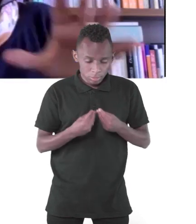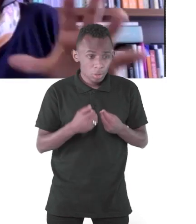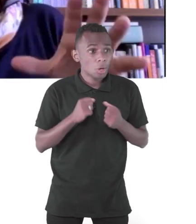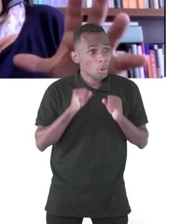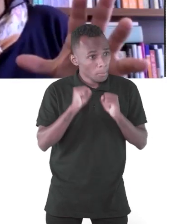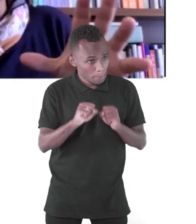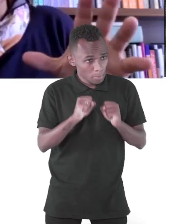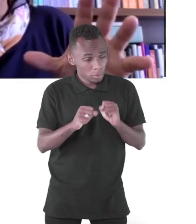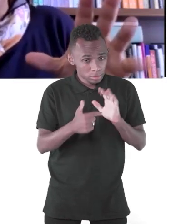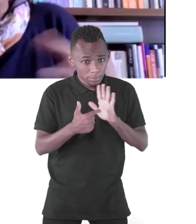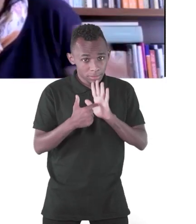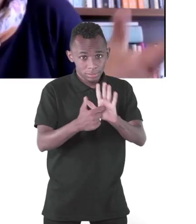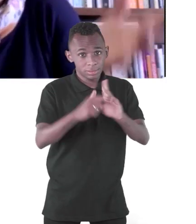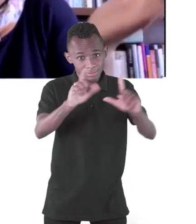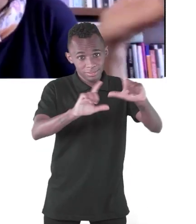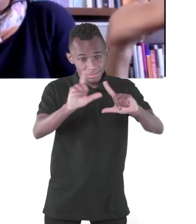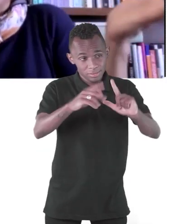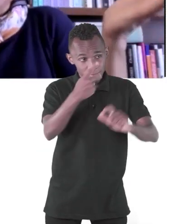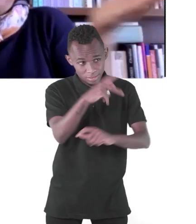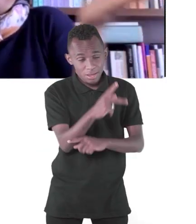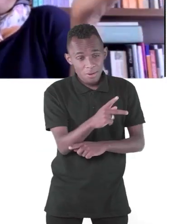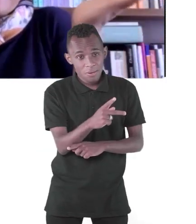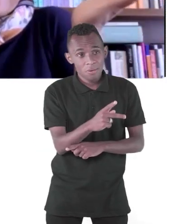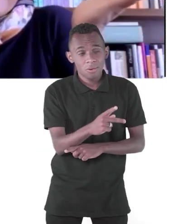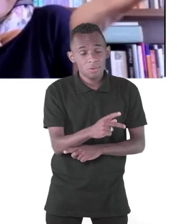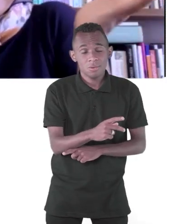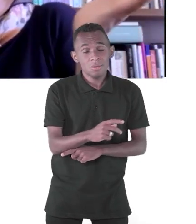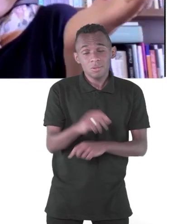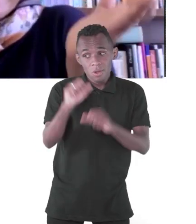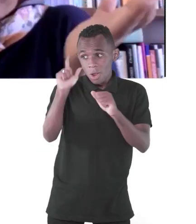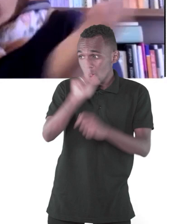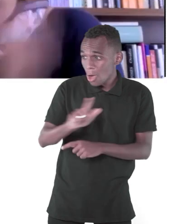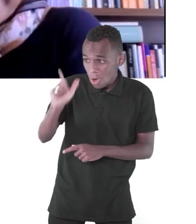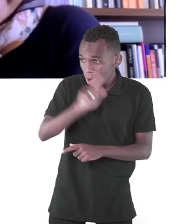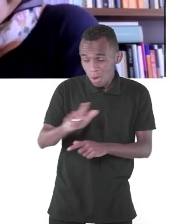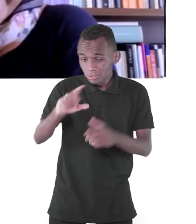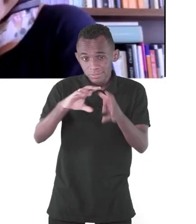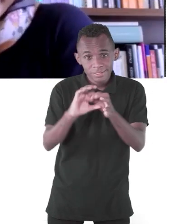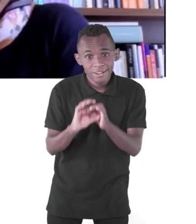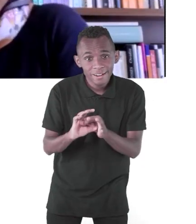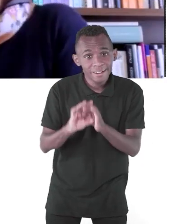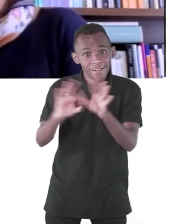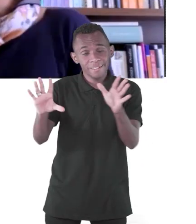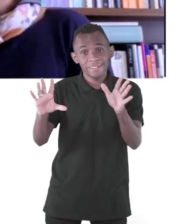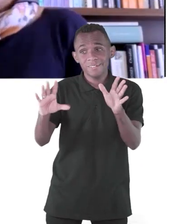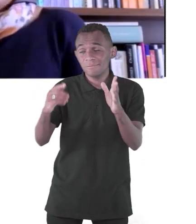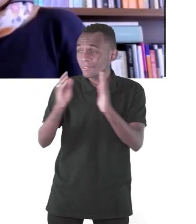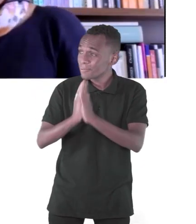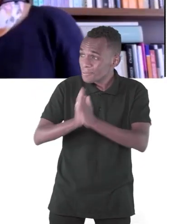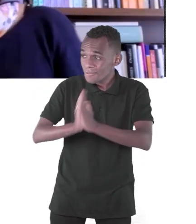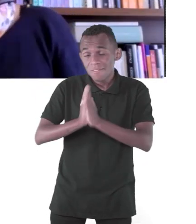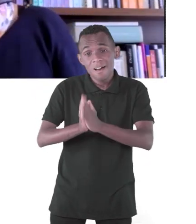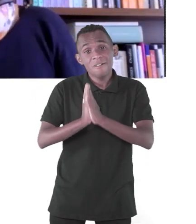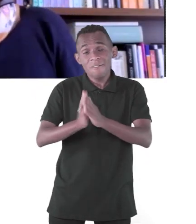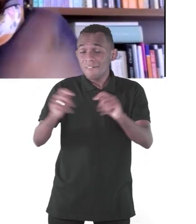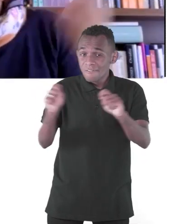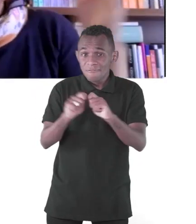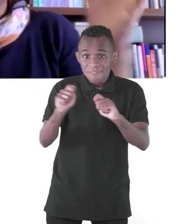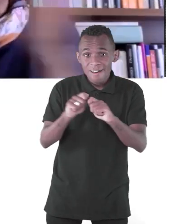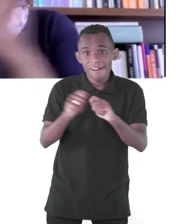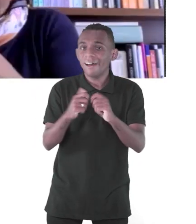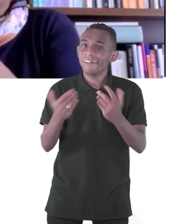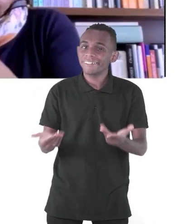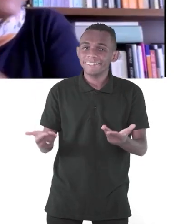posso fazer no seu programa? Eu falei, pelo amor de Deus, faça! Você está perguntando, eu estou implorando para você